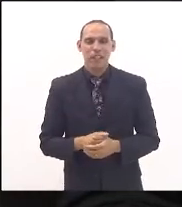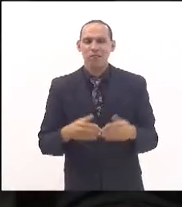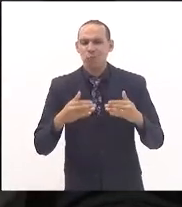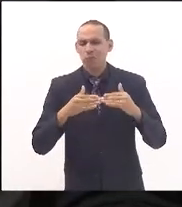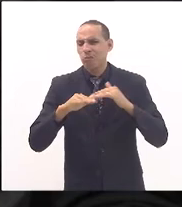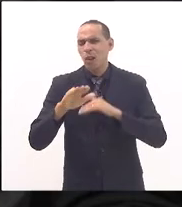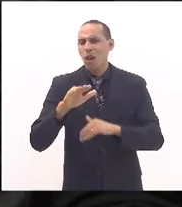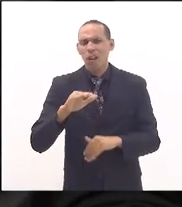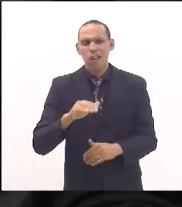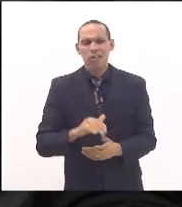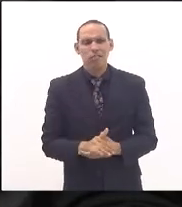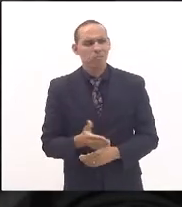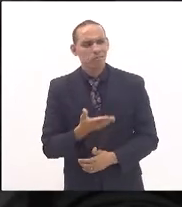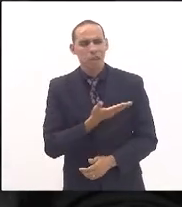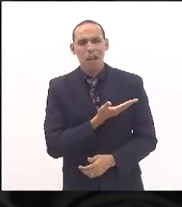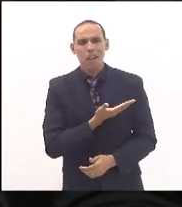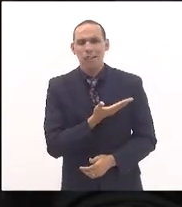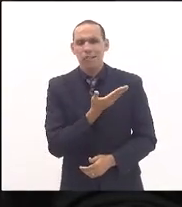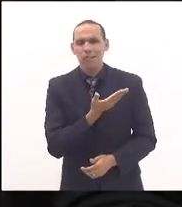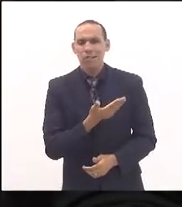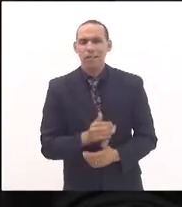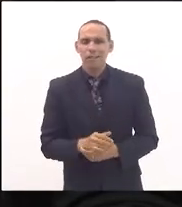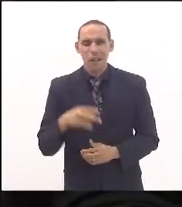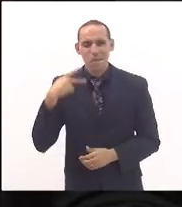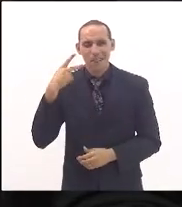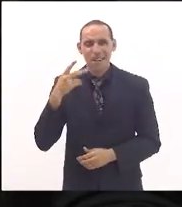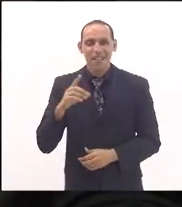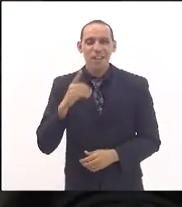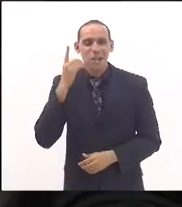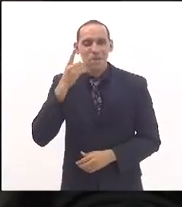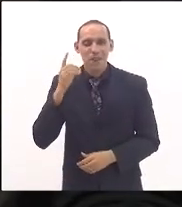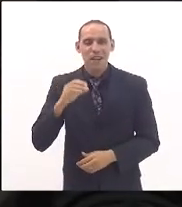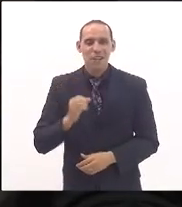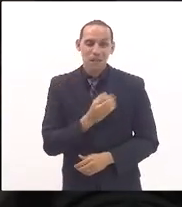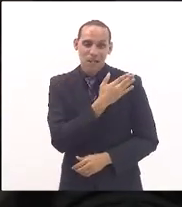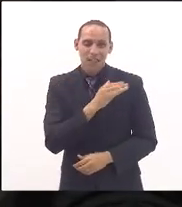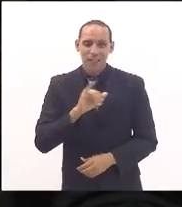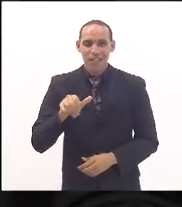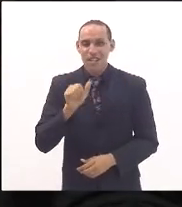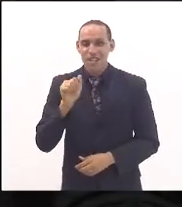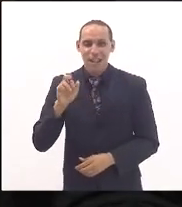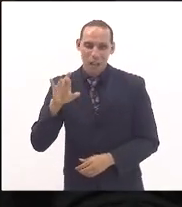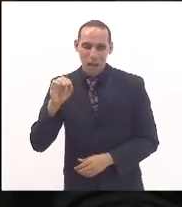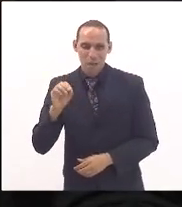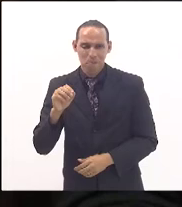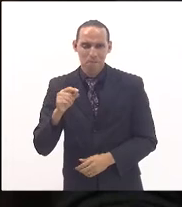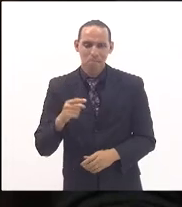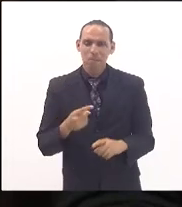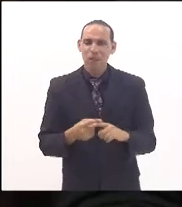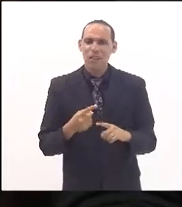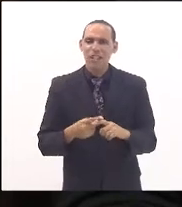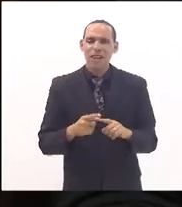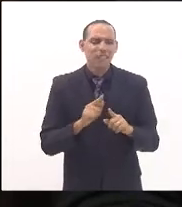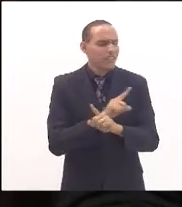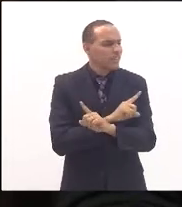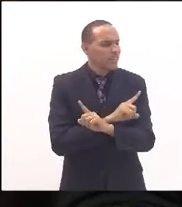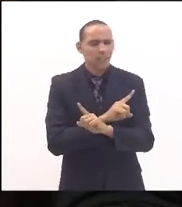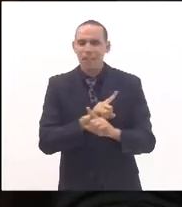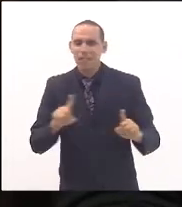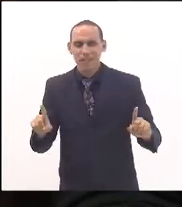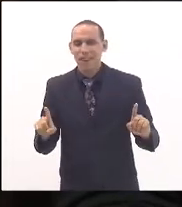discordar do meu companheiro de Parlamento Deputado Coronel Jairo e jamais